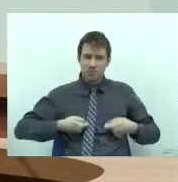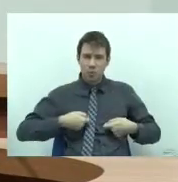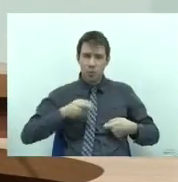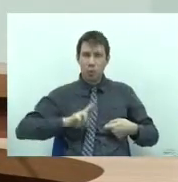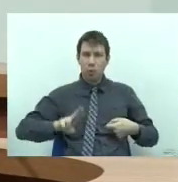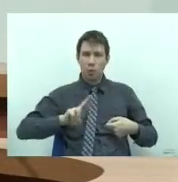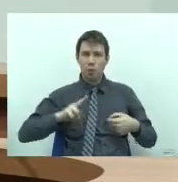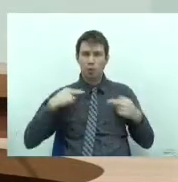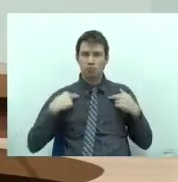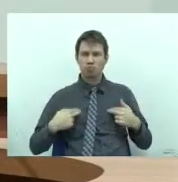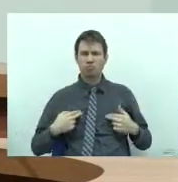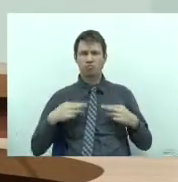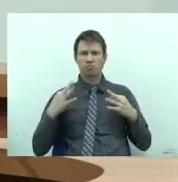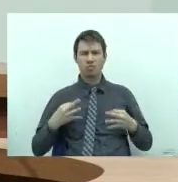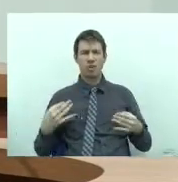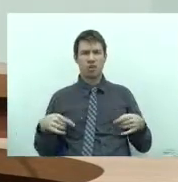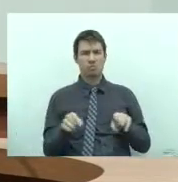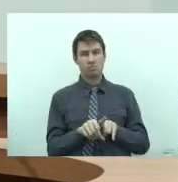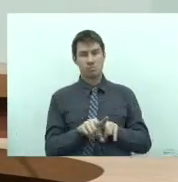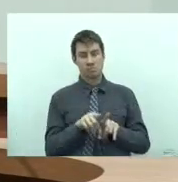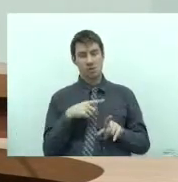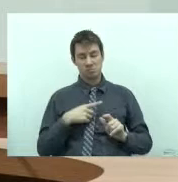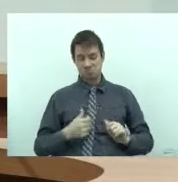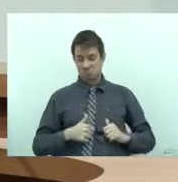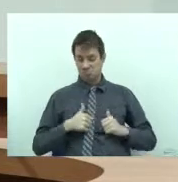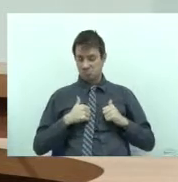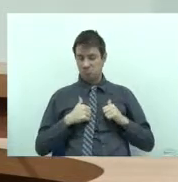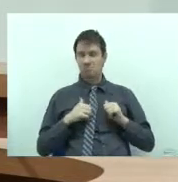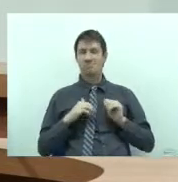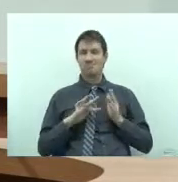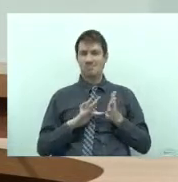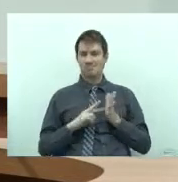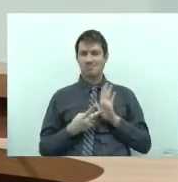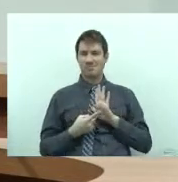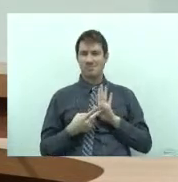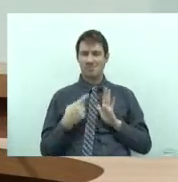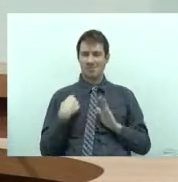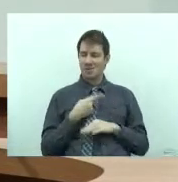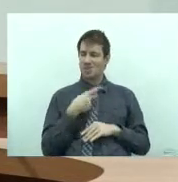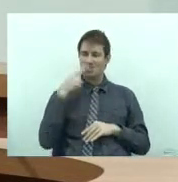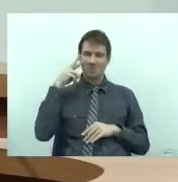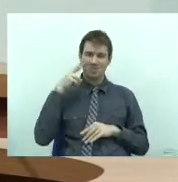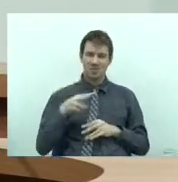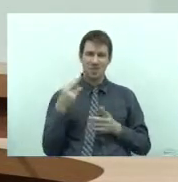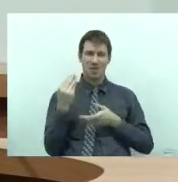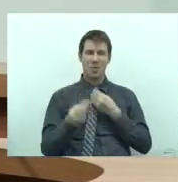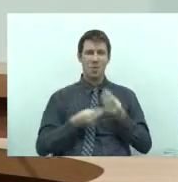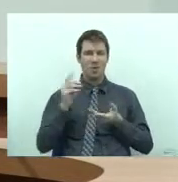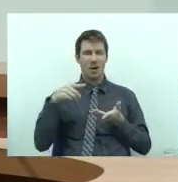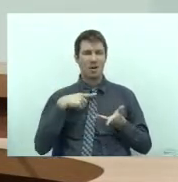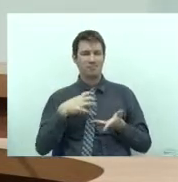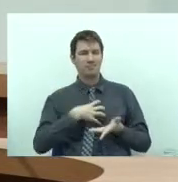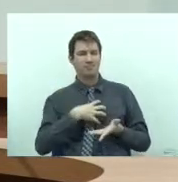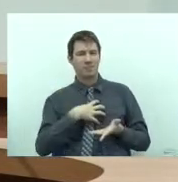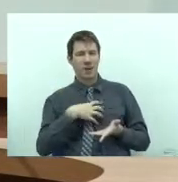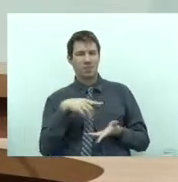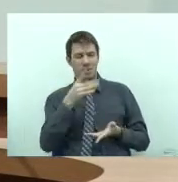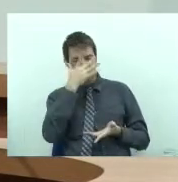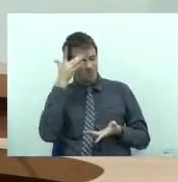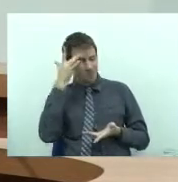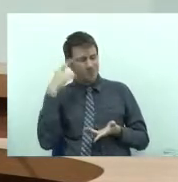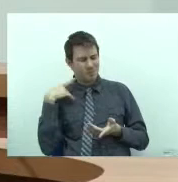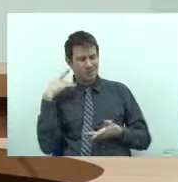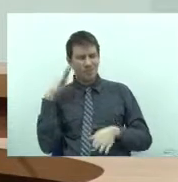nós pudemos ver ontem. Quem esteve aqui assistiu a alegria, a forma grandiosa como eles